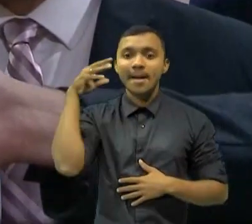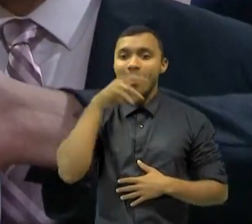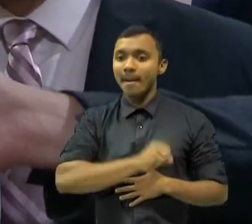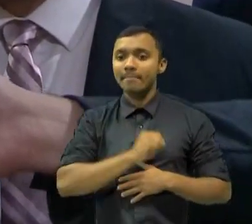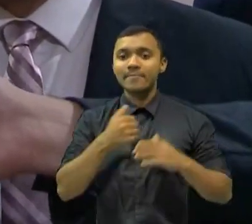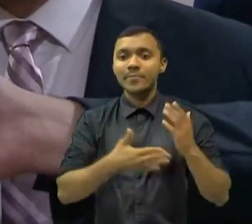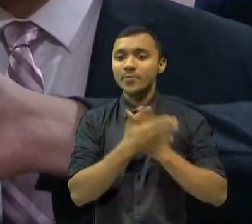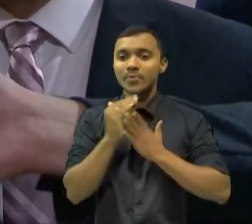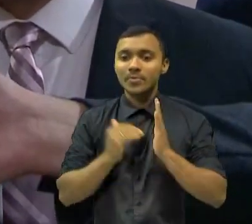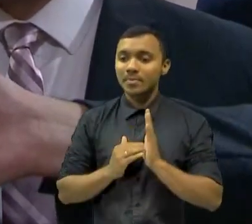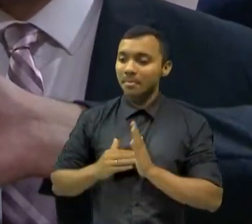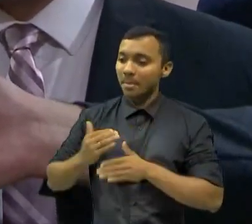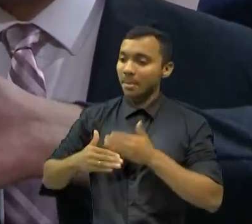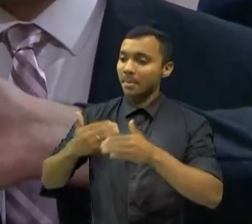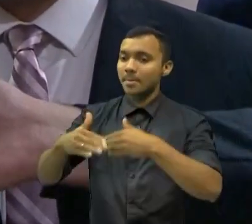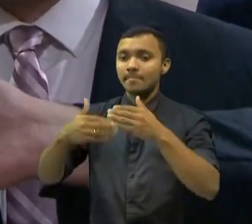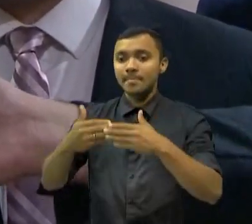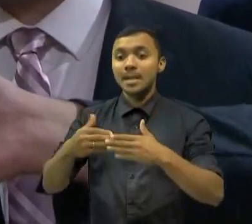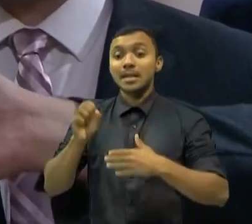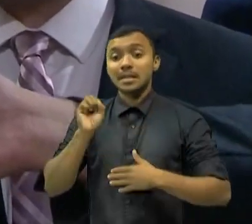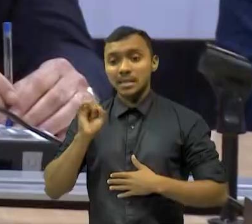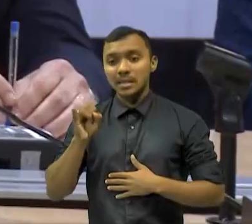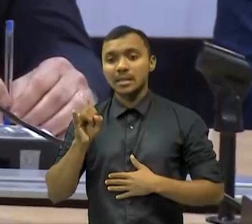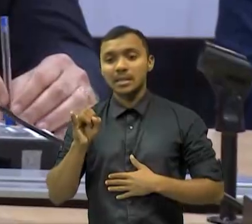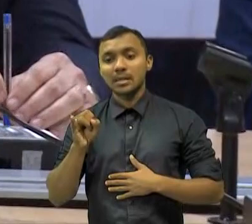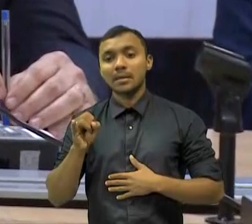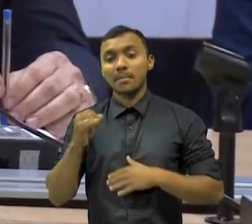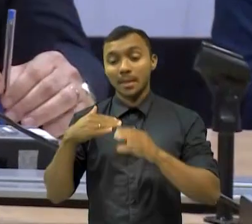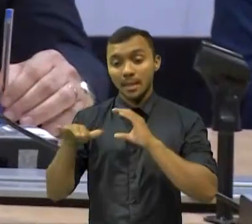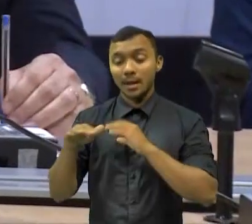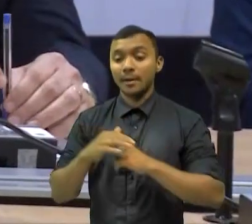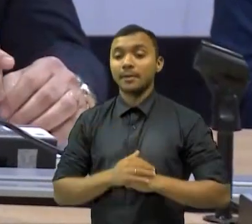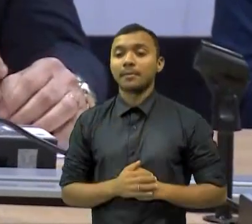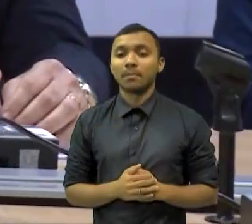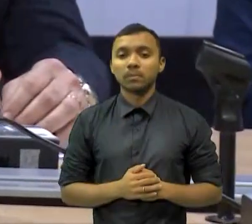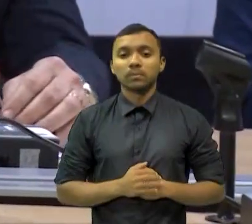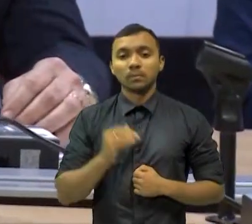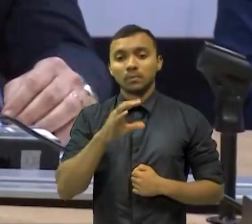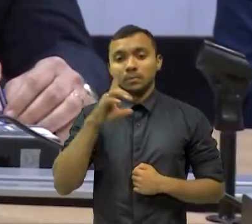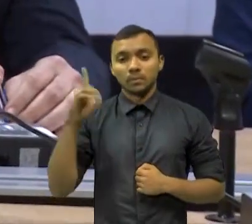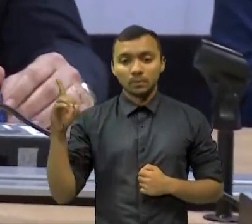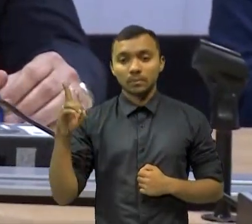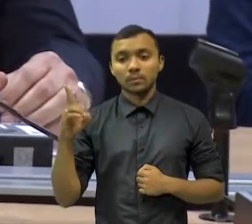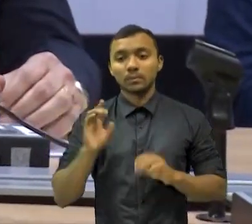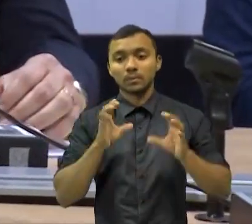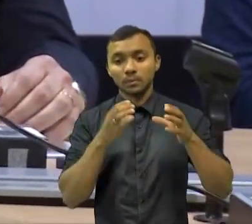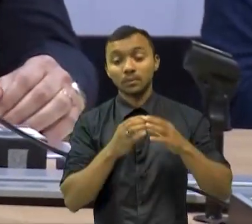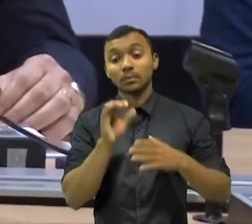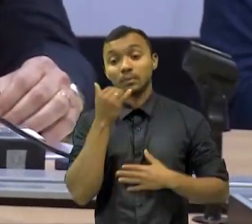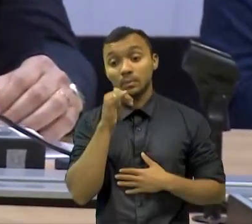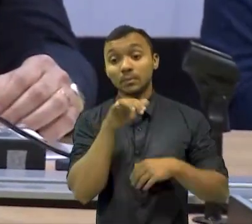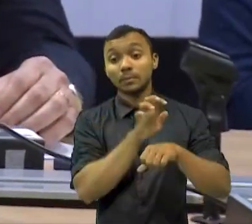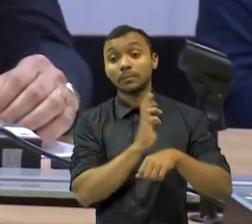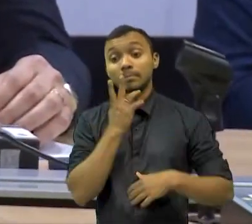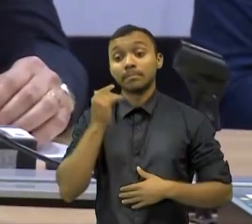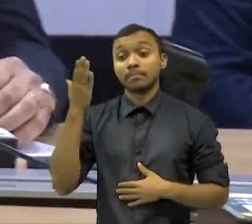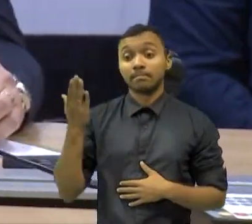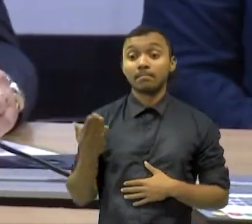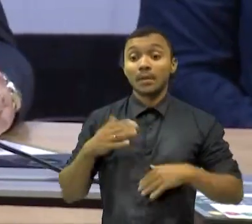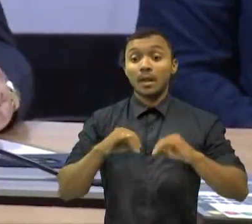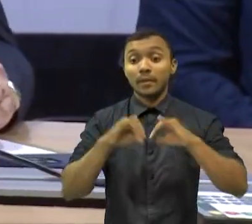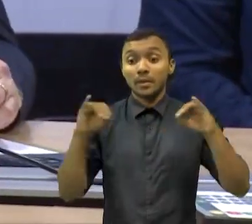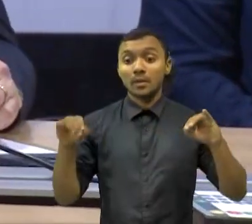processos que venham necessário serem passados no Parlamento. O coordenador de energia da Agência Reguladora do Estado do Ceará falou sobre